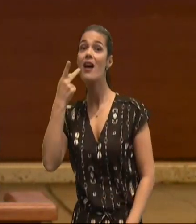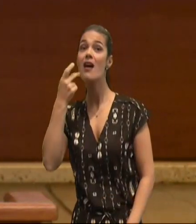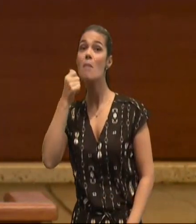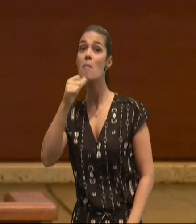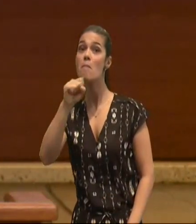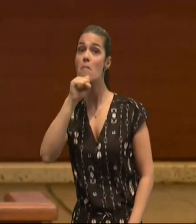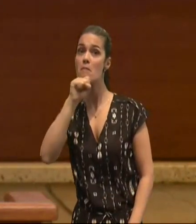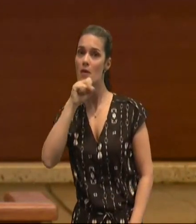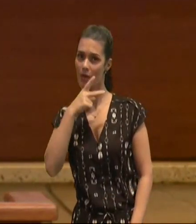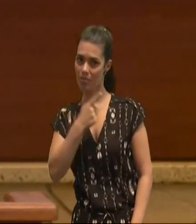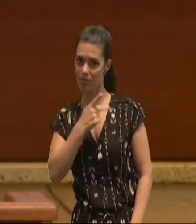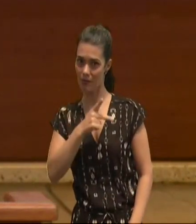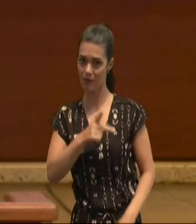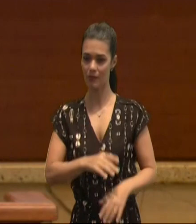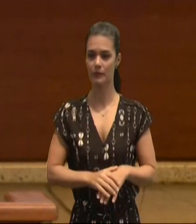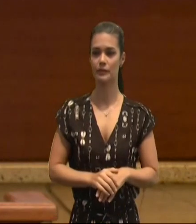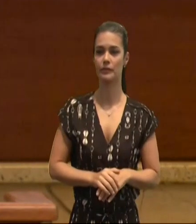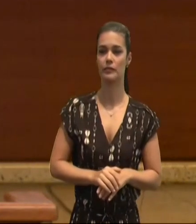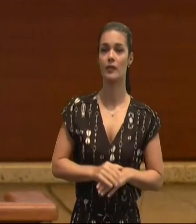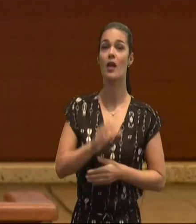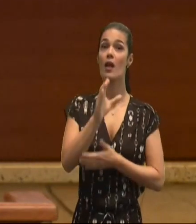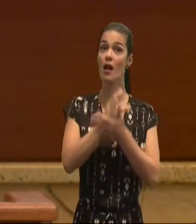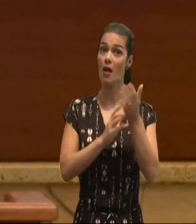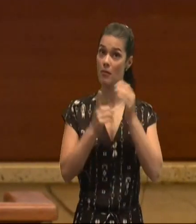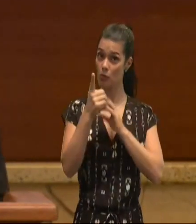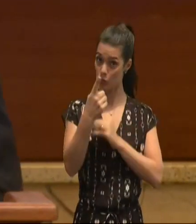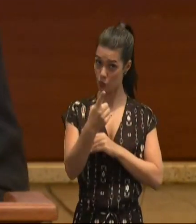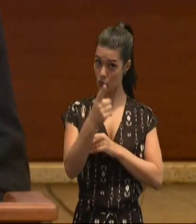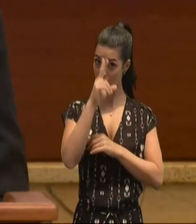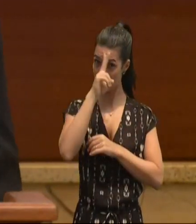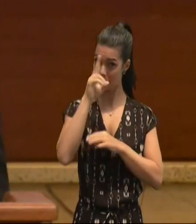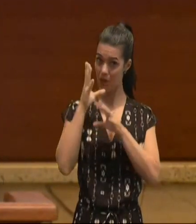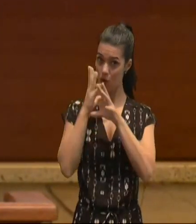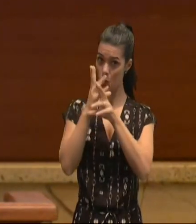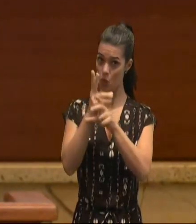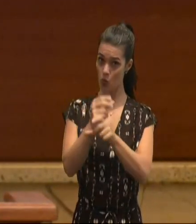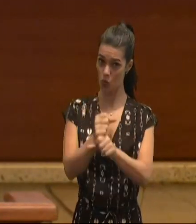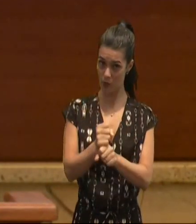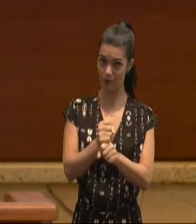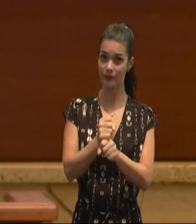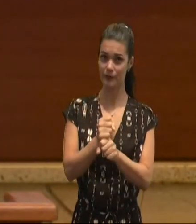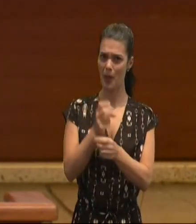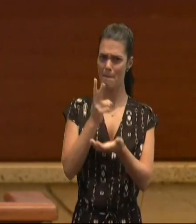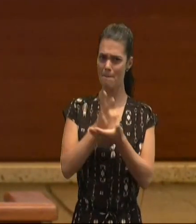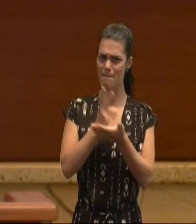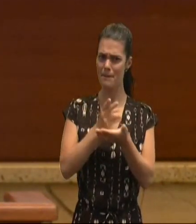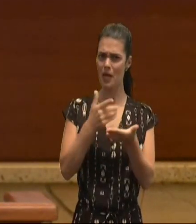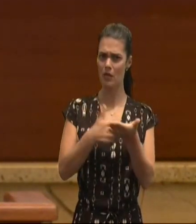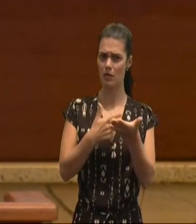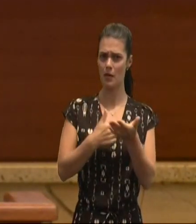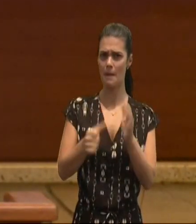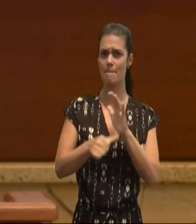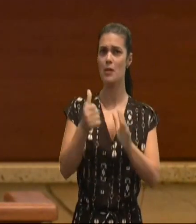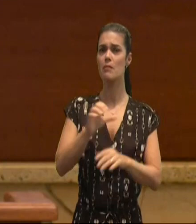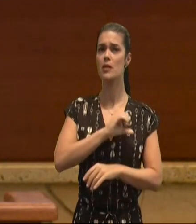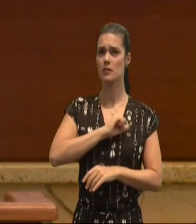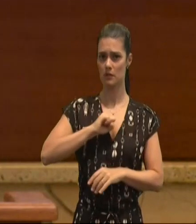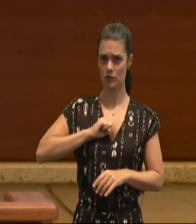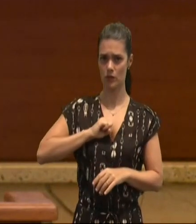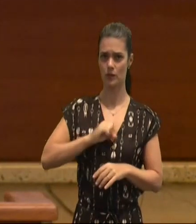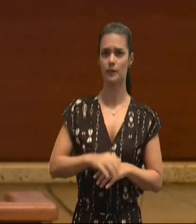Capítulo 1, eu quero fazer uma recapitulação, a partir do capítulo 1 do mesmo livro que o profeta Samuel